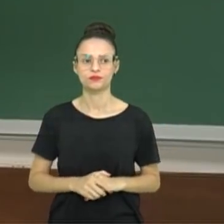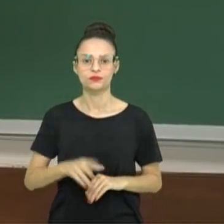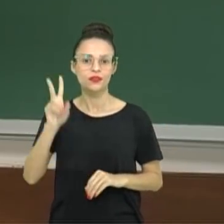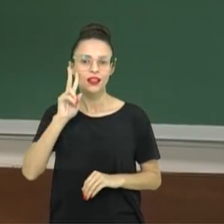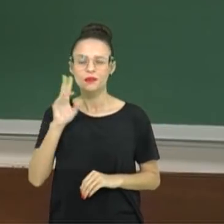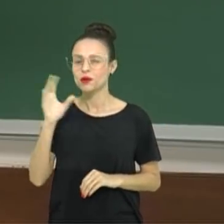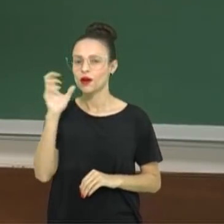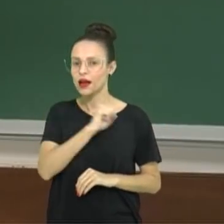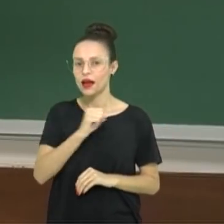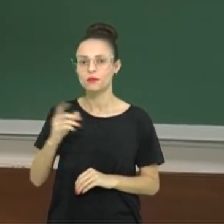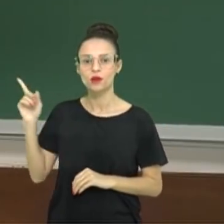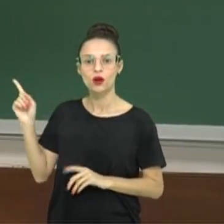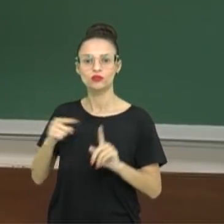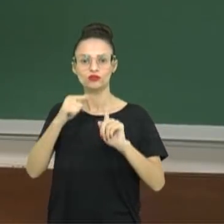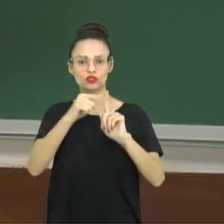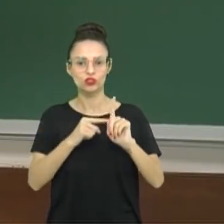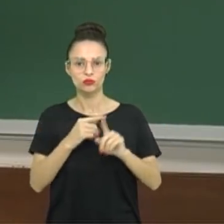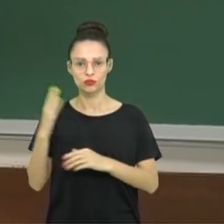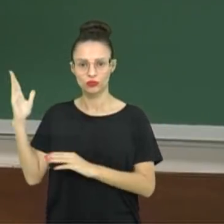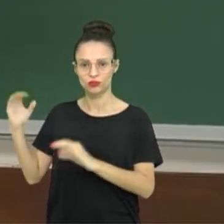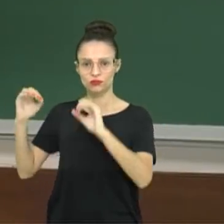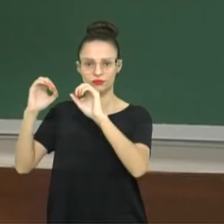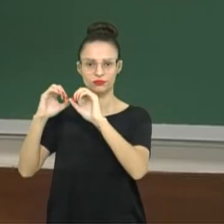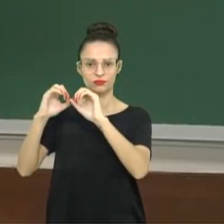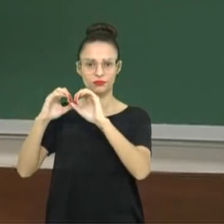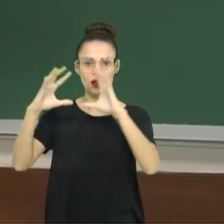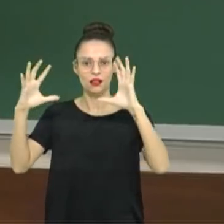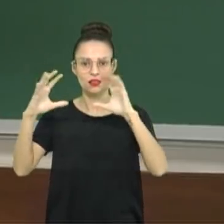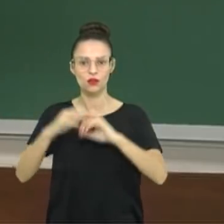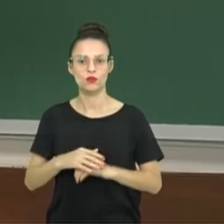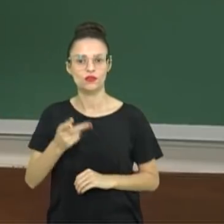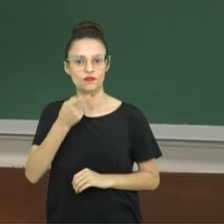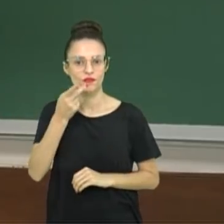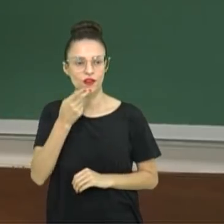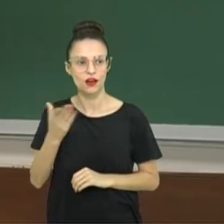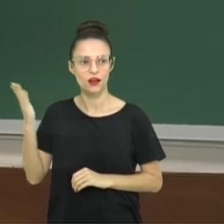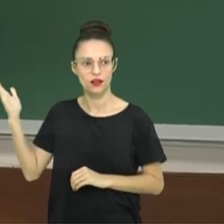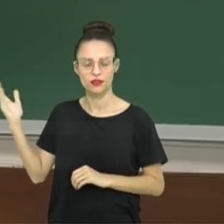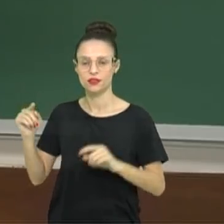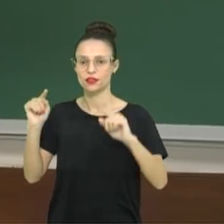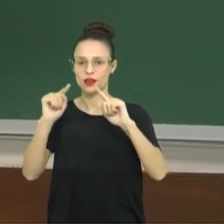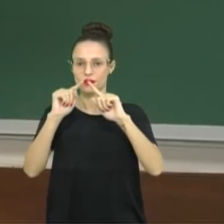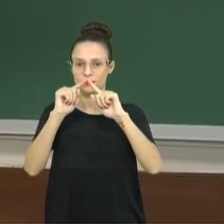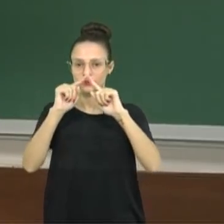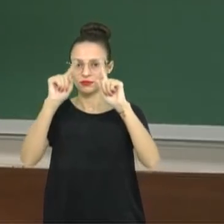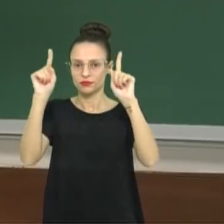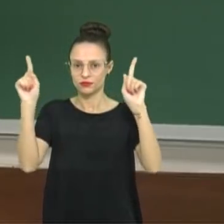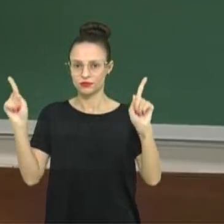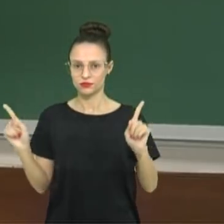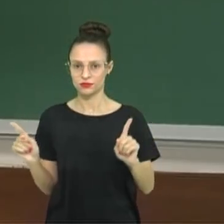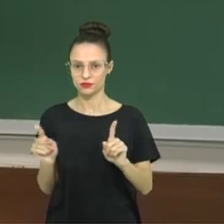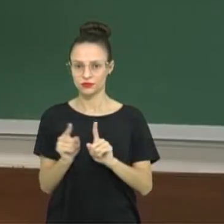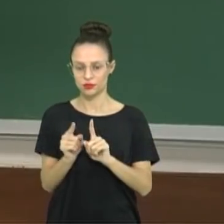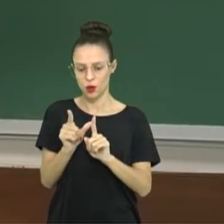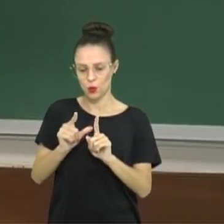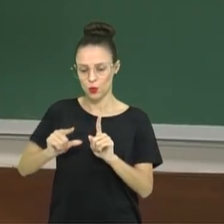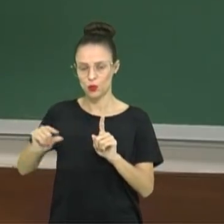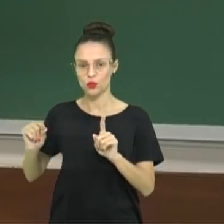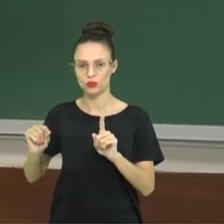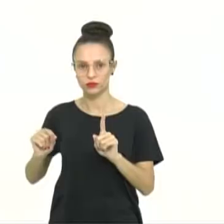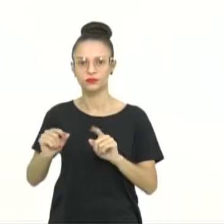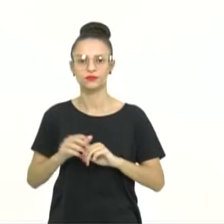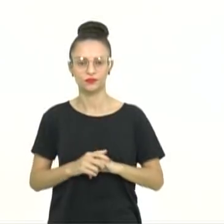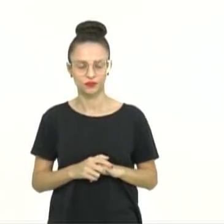relembrando rapidamente os tipos de balão, tá? Balão de fala, bem redondinho, bem a linha contínua,